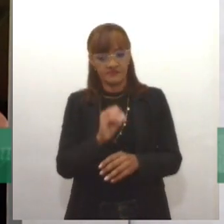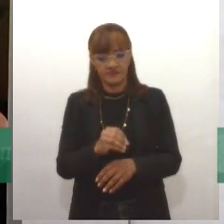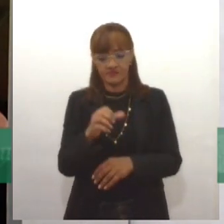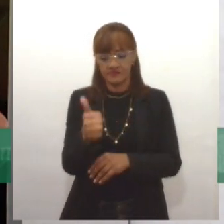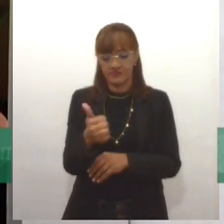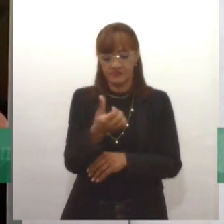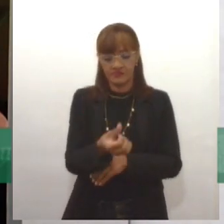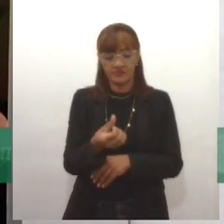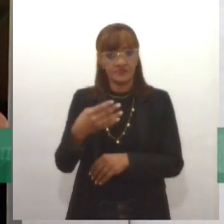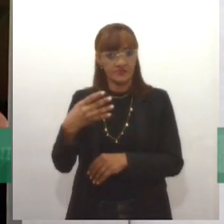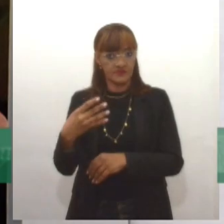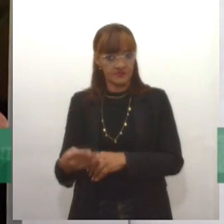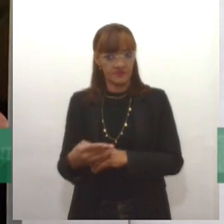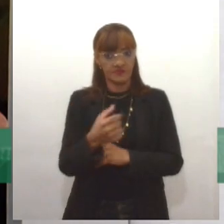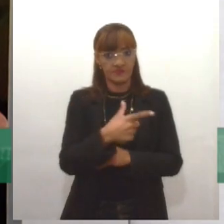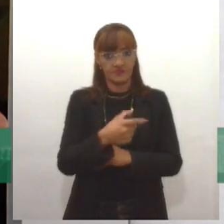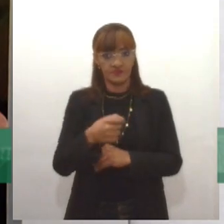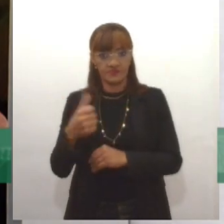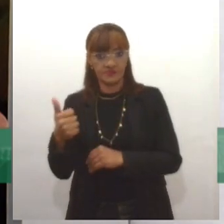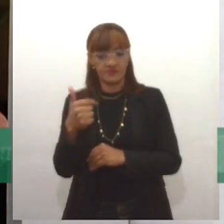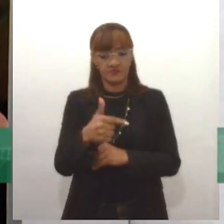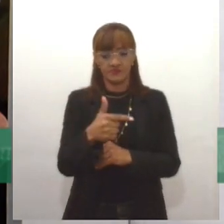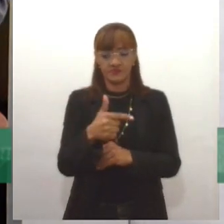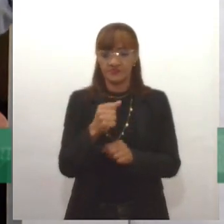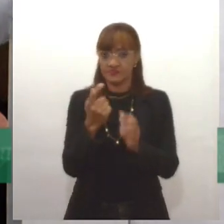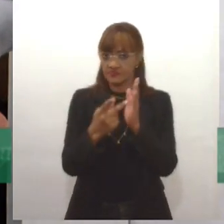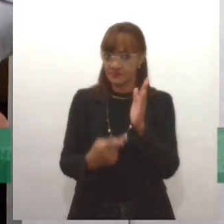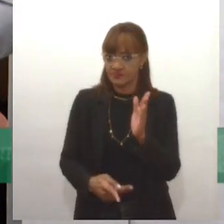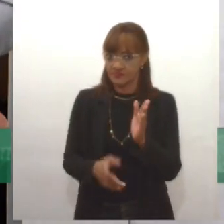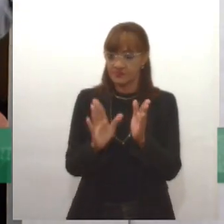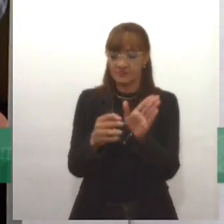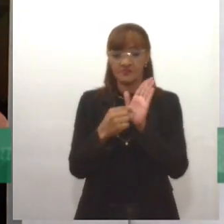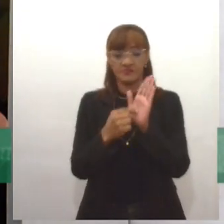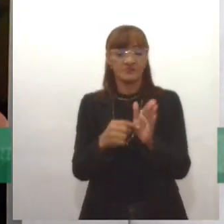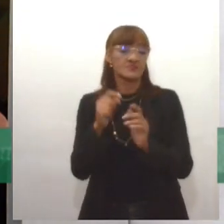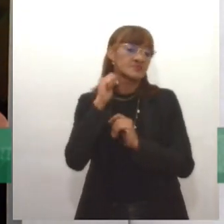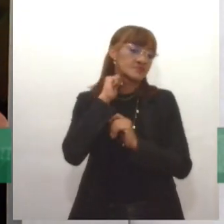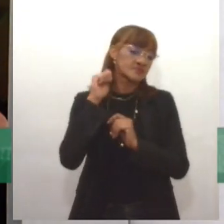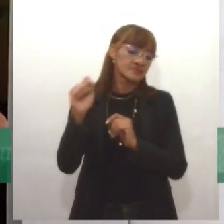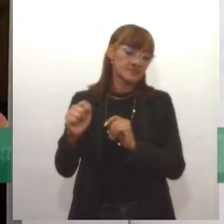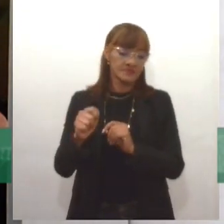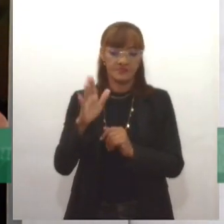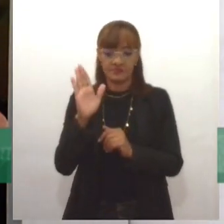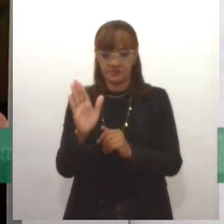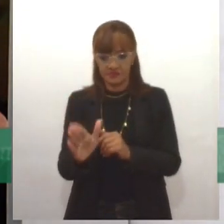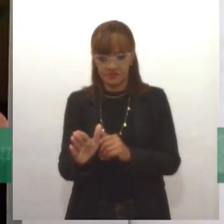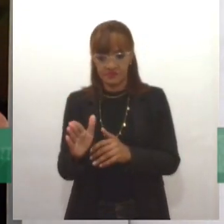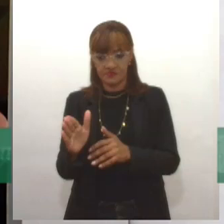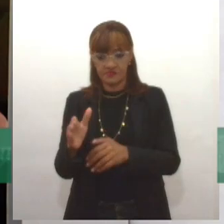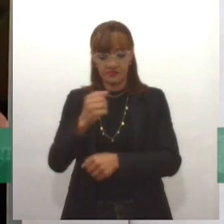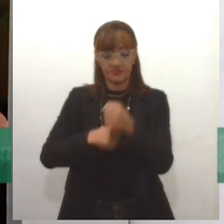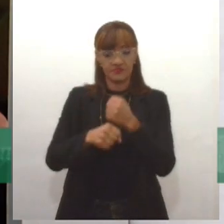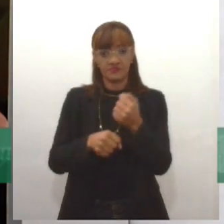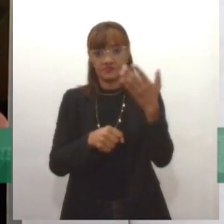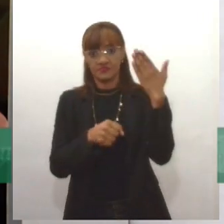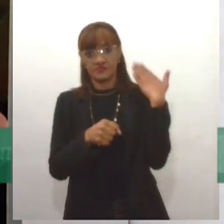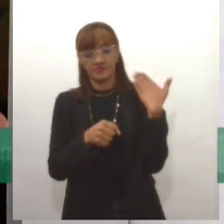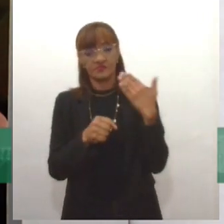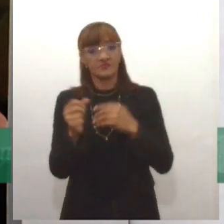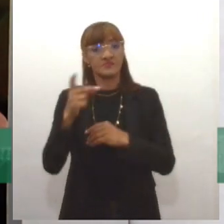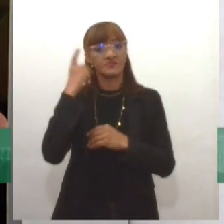de 2012. Apresentado em abril, daquele ano, de autoria da deputada